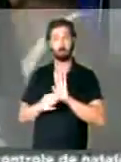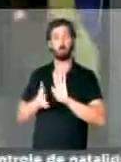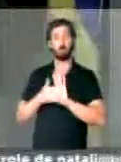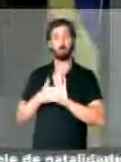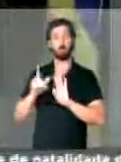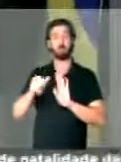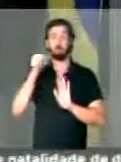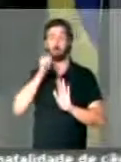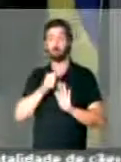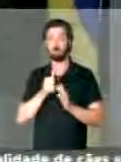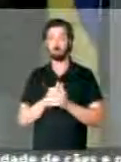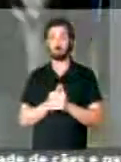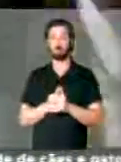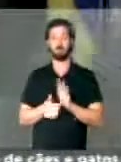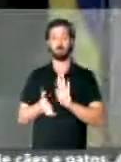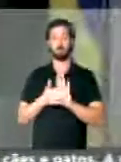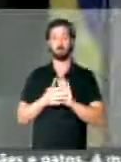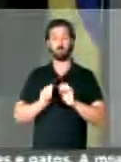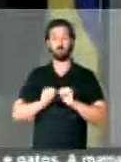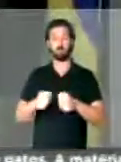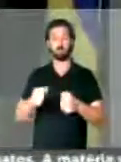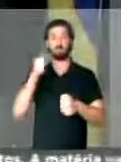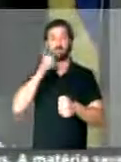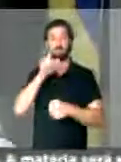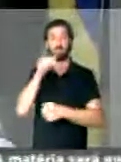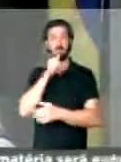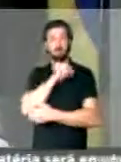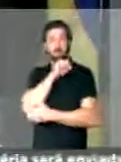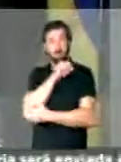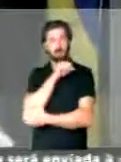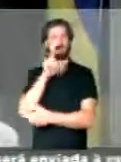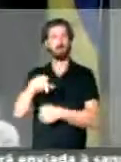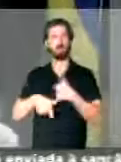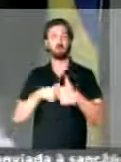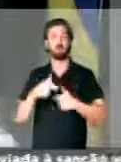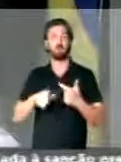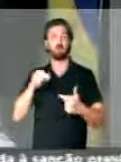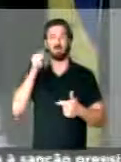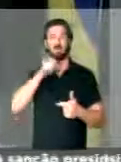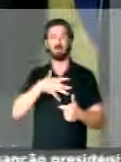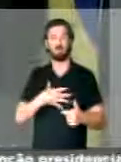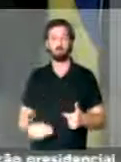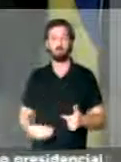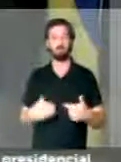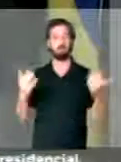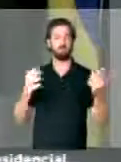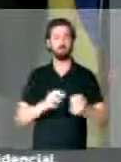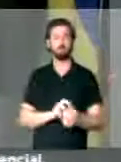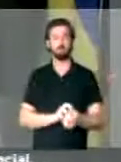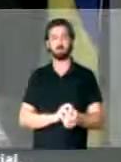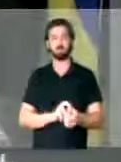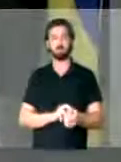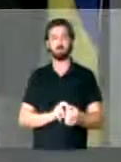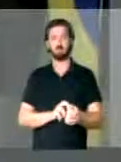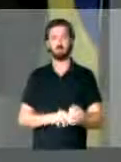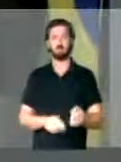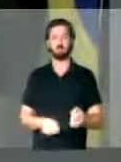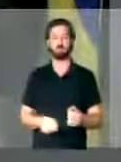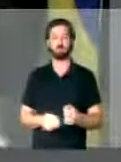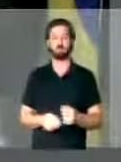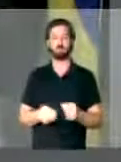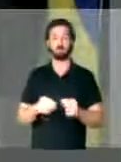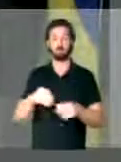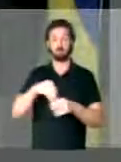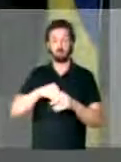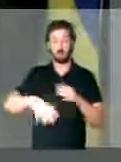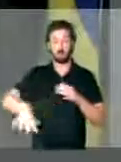femininas, são pautas que defendem a mulher que é mãe, a mulher que é trabalhadora, que é filha, enfim, a mulher no seu